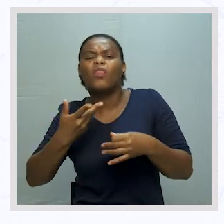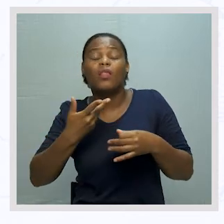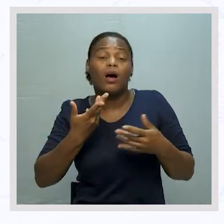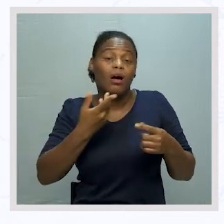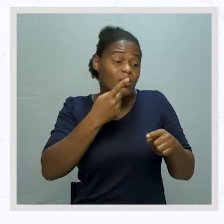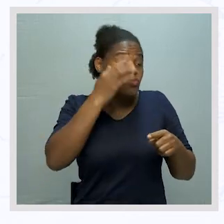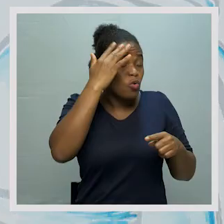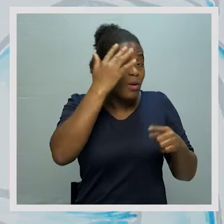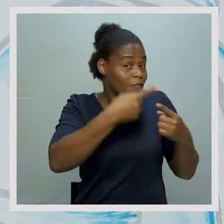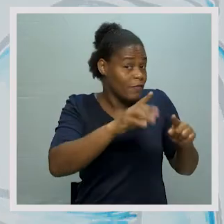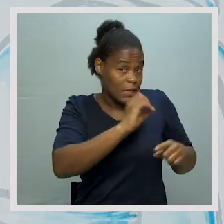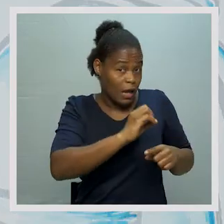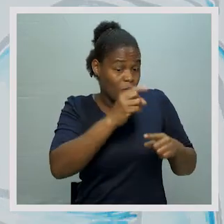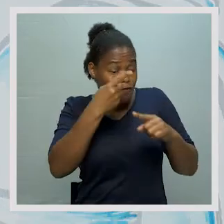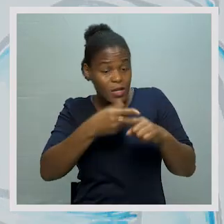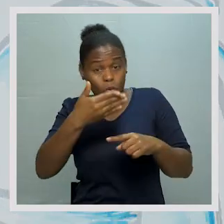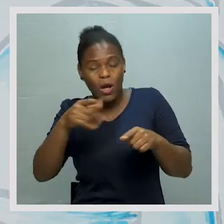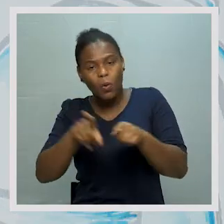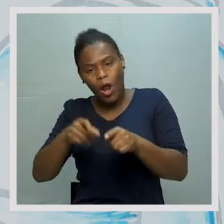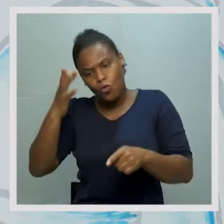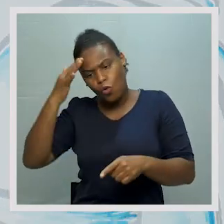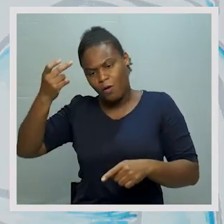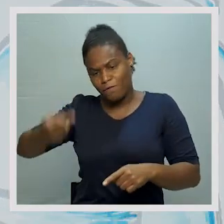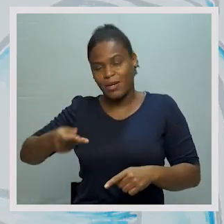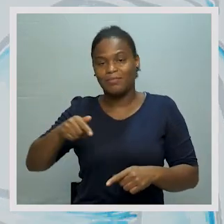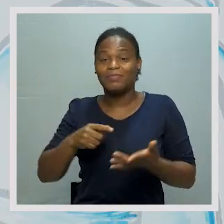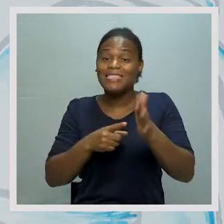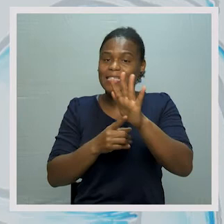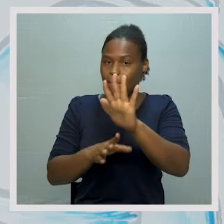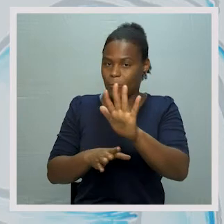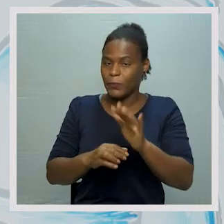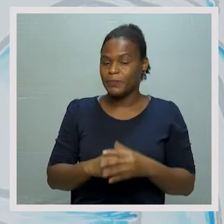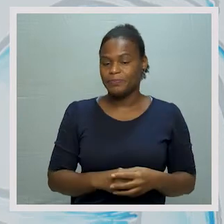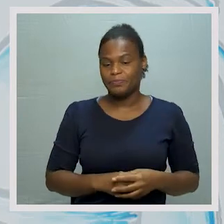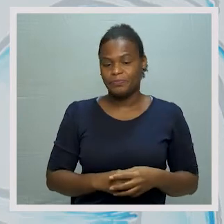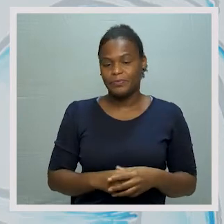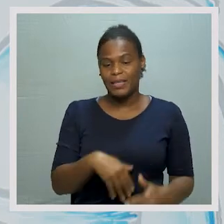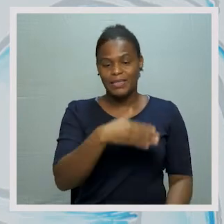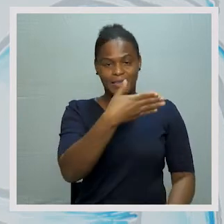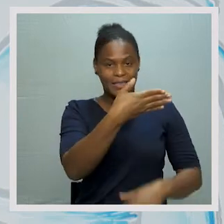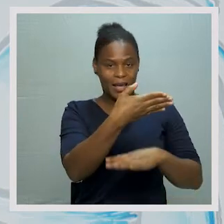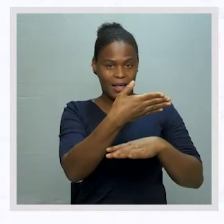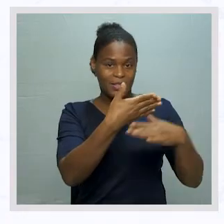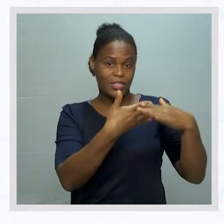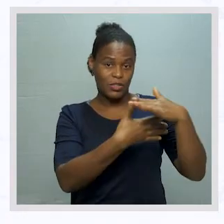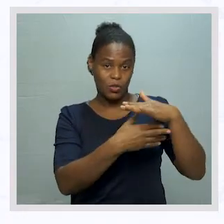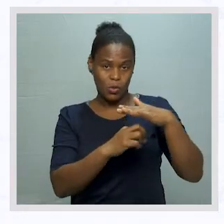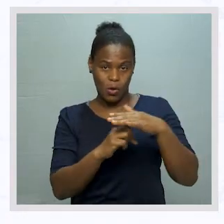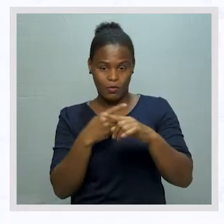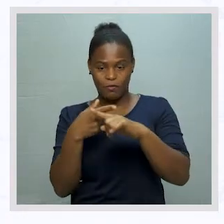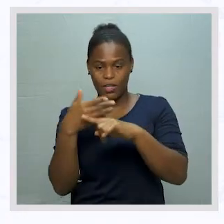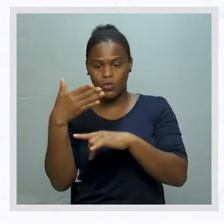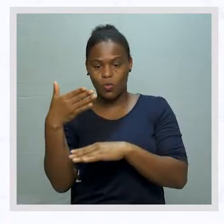próprio número. Então, como exemplo, nós temos 7 sobre 18 vezes